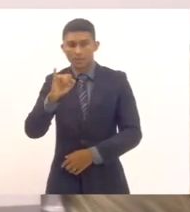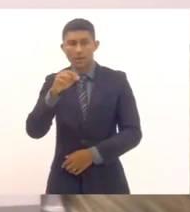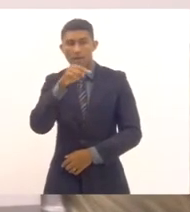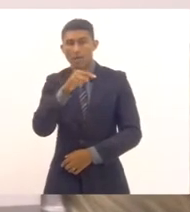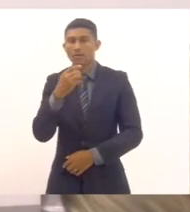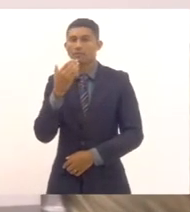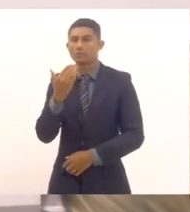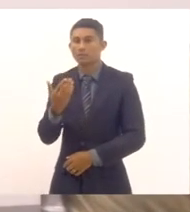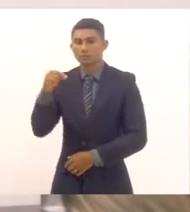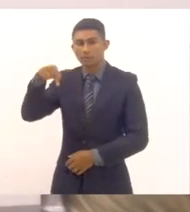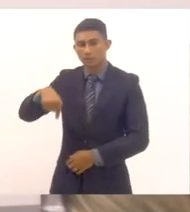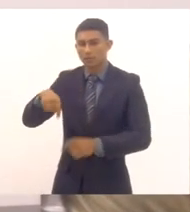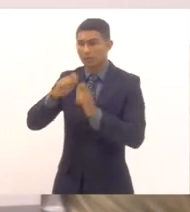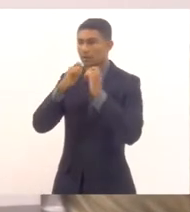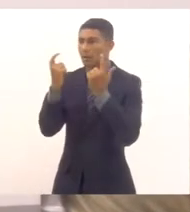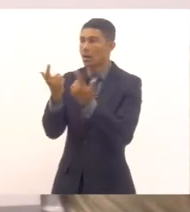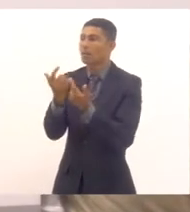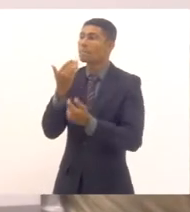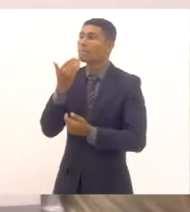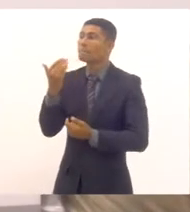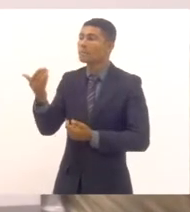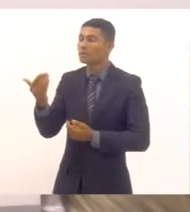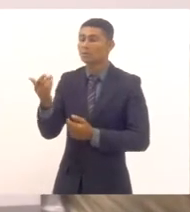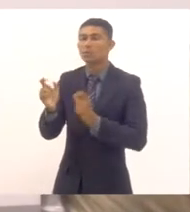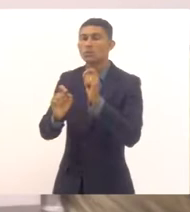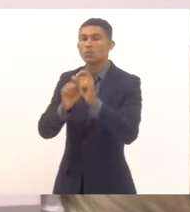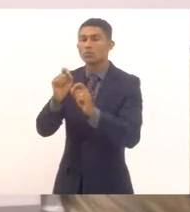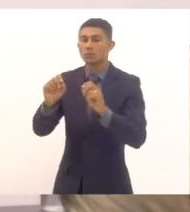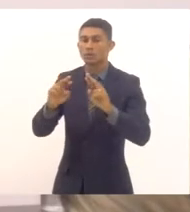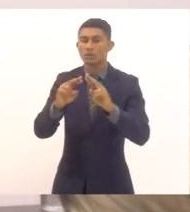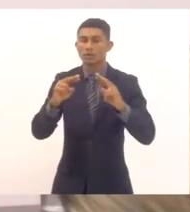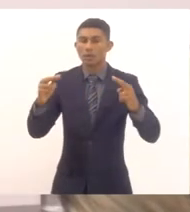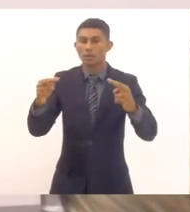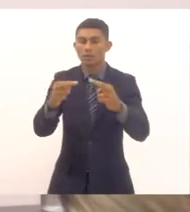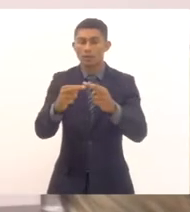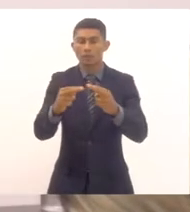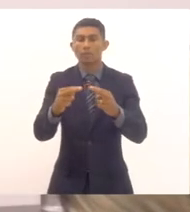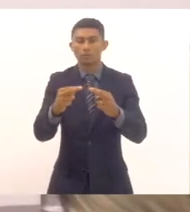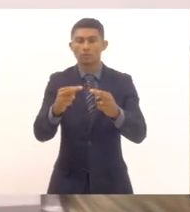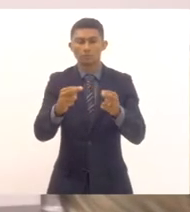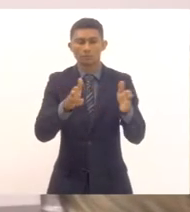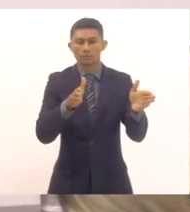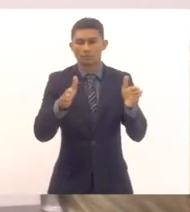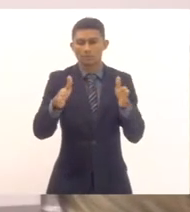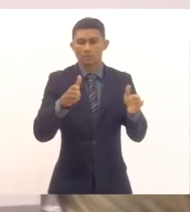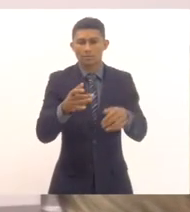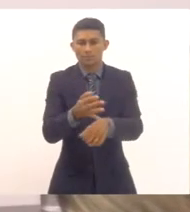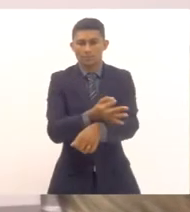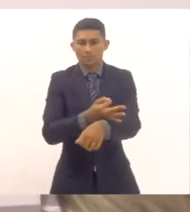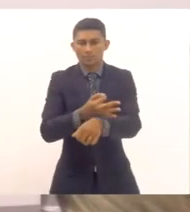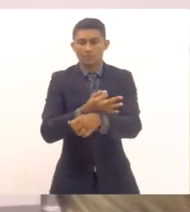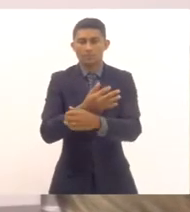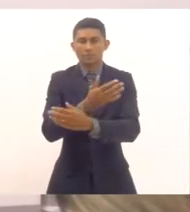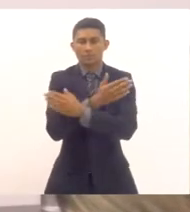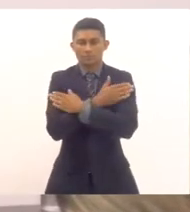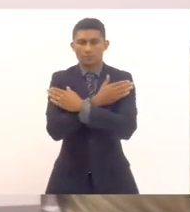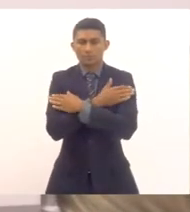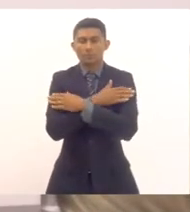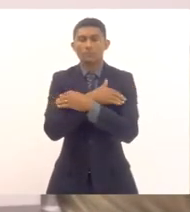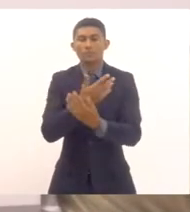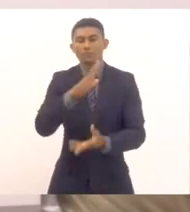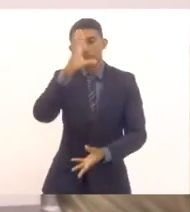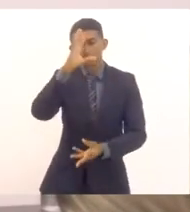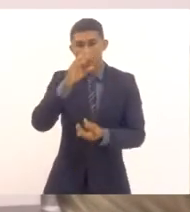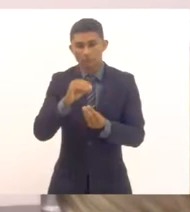à presidência da casa pedindo a realização de audiências durante o período da de recesso isso mostra o